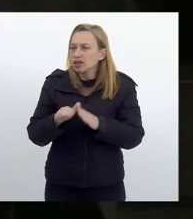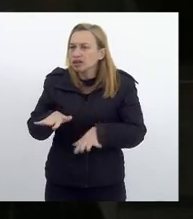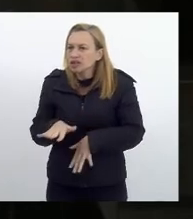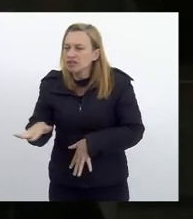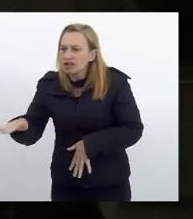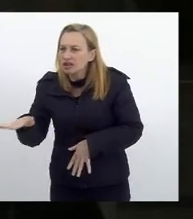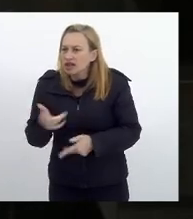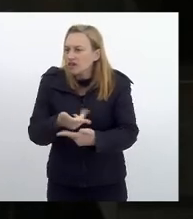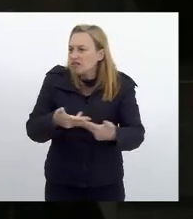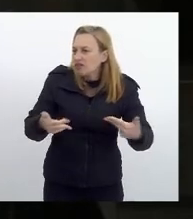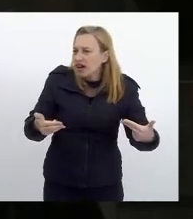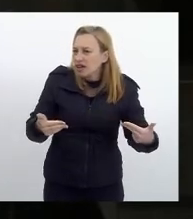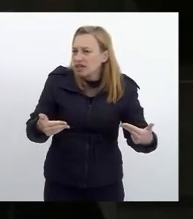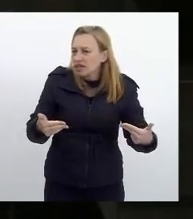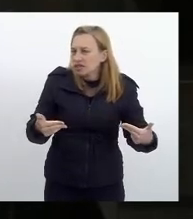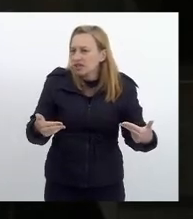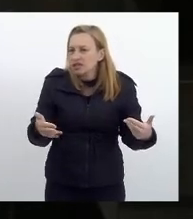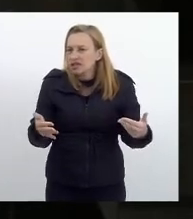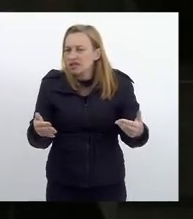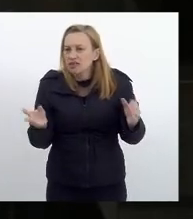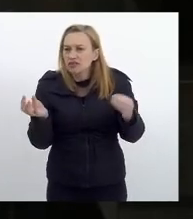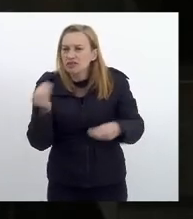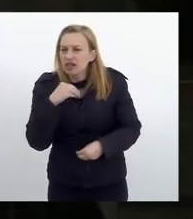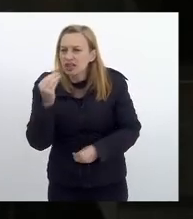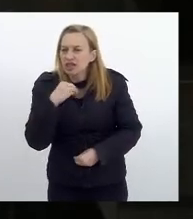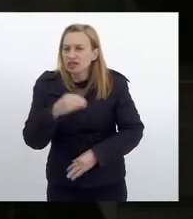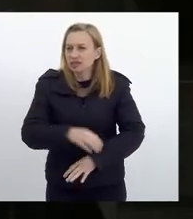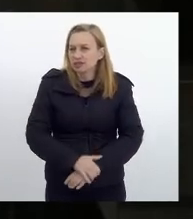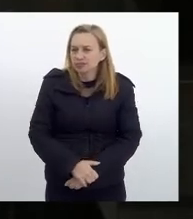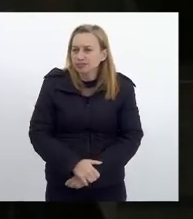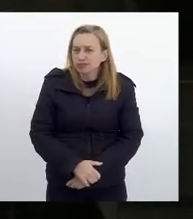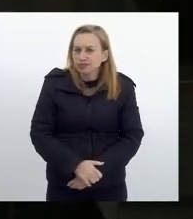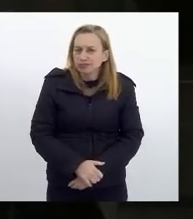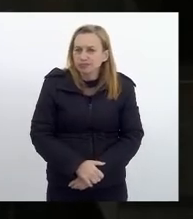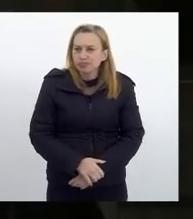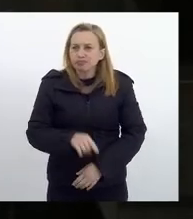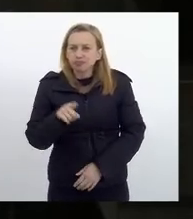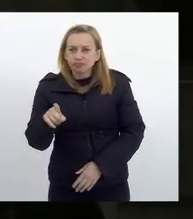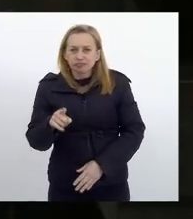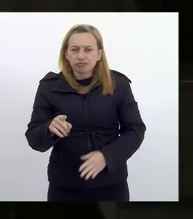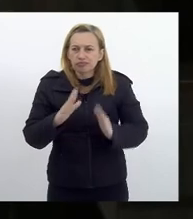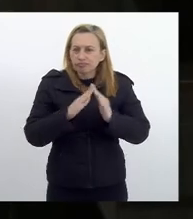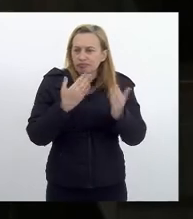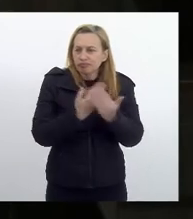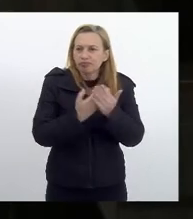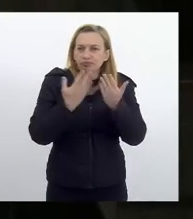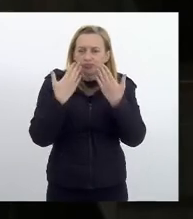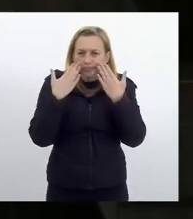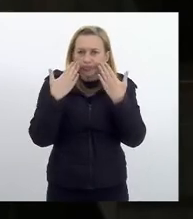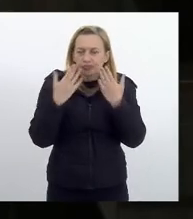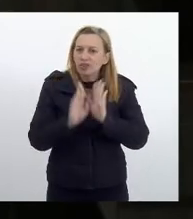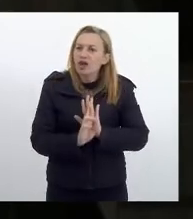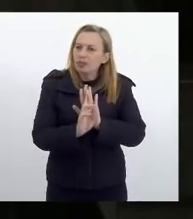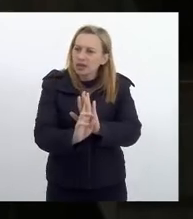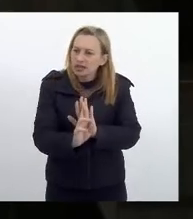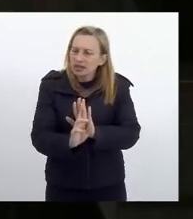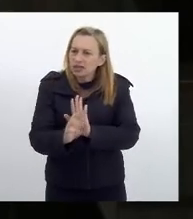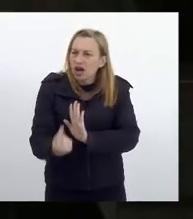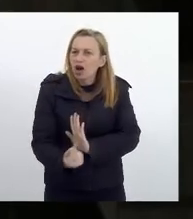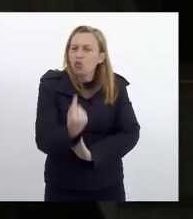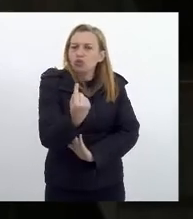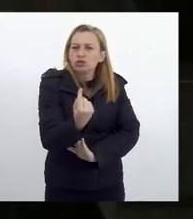de vulnerabilidades que já estão enfrentando. Para eles, a escola representa a única, e talvez a